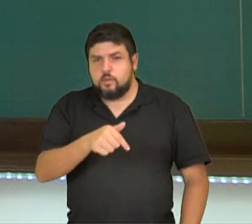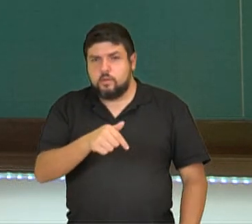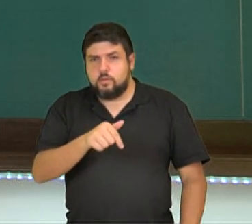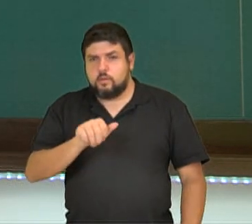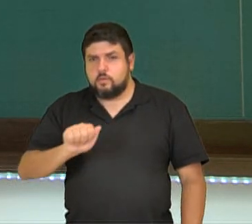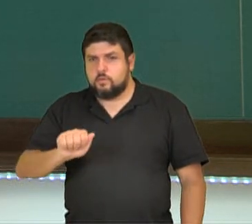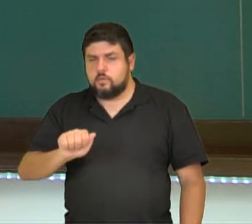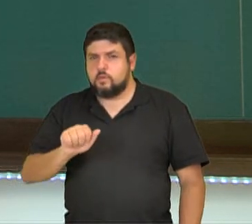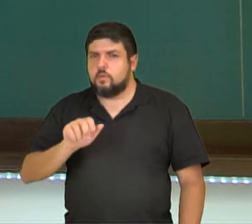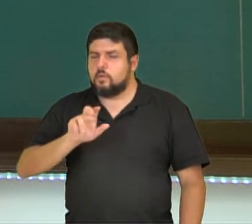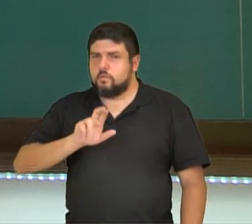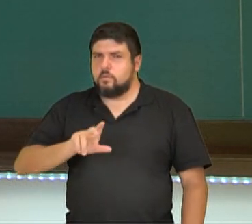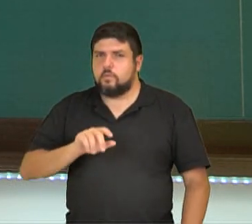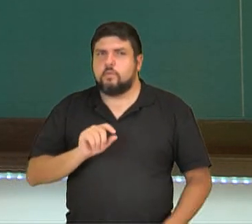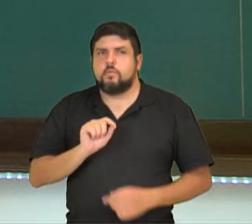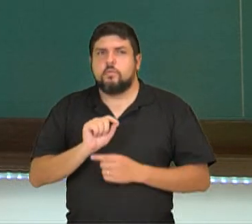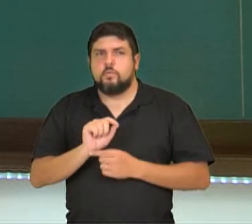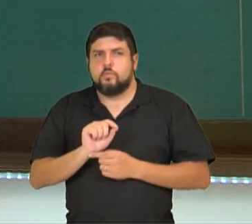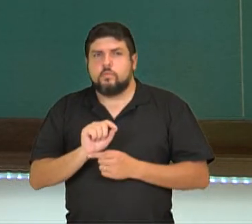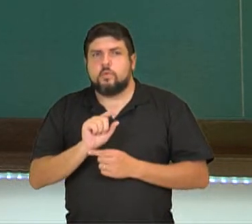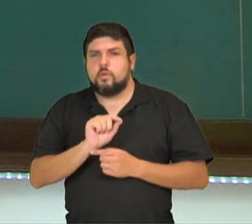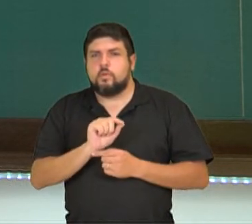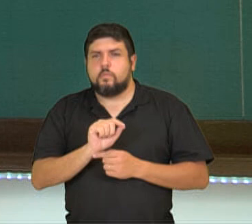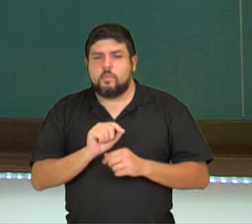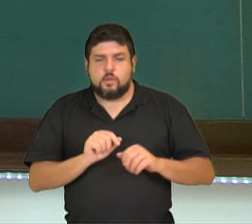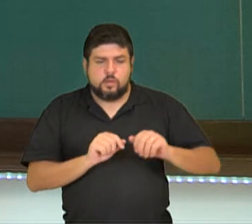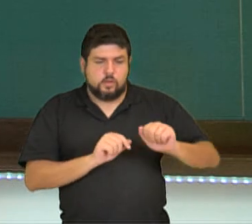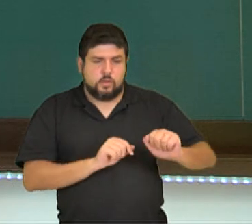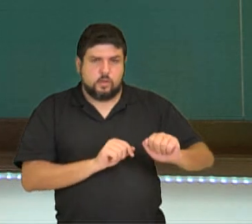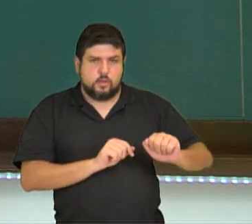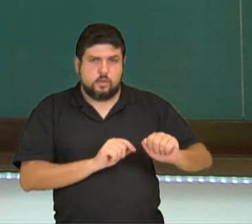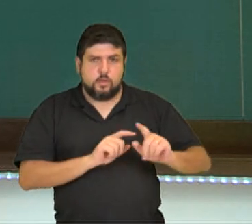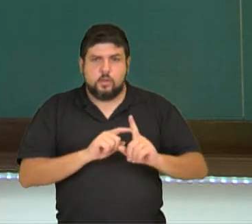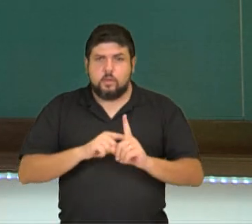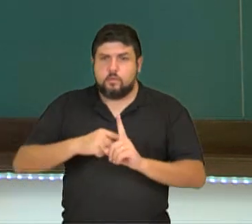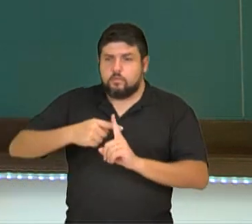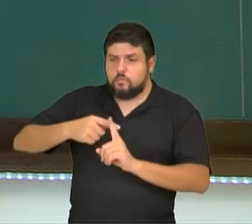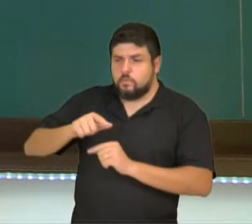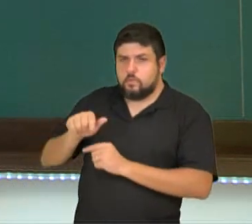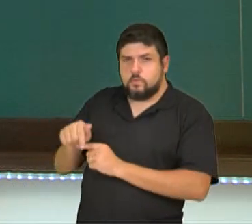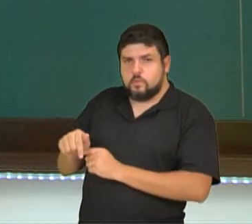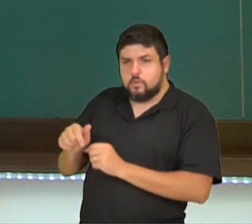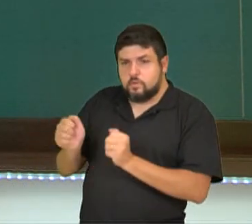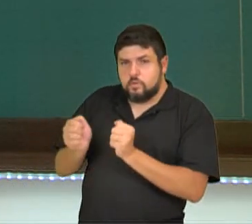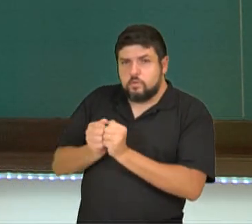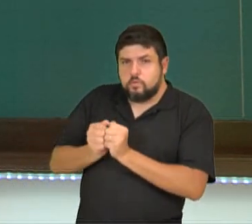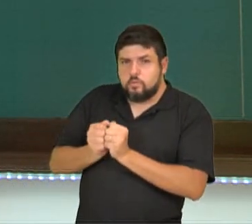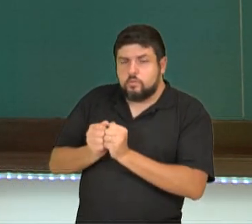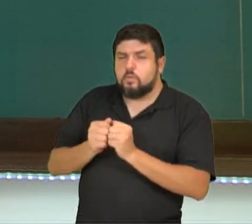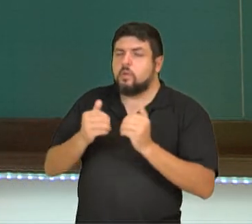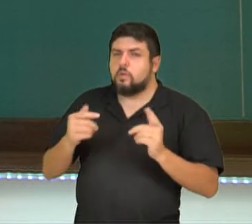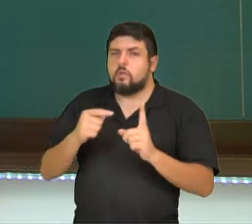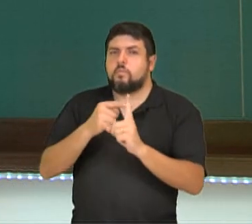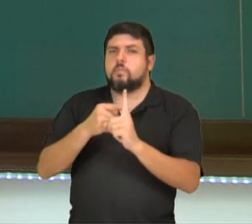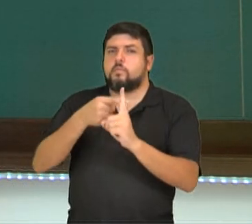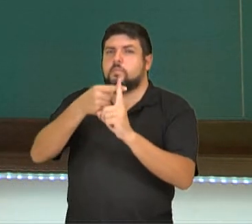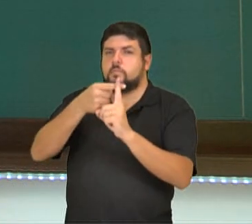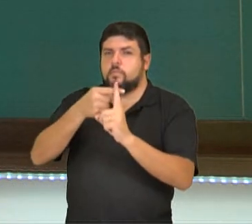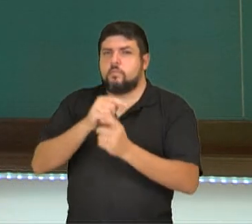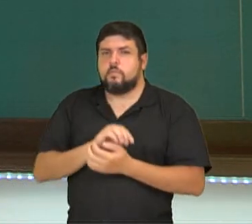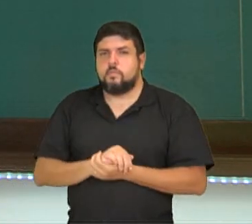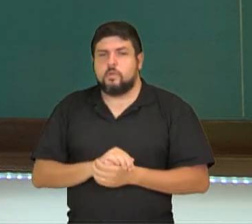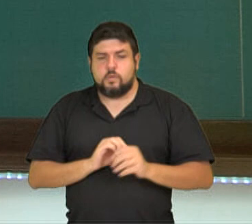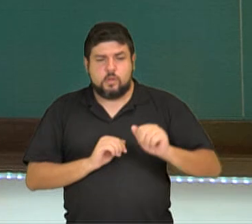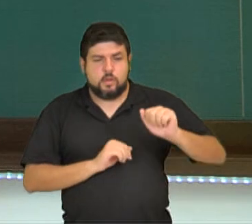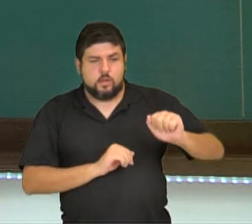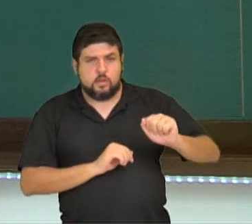juntar esse tamanho que é A com esse tamanho que é 7. E juntar é uma conta de mais, então vai ficar A mais